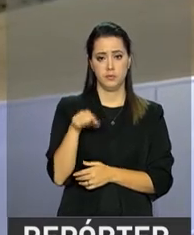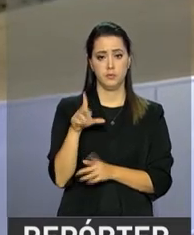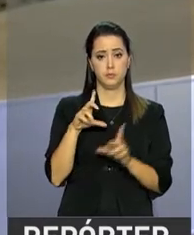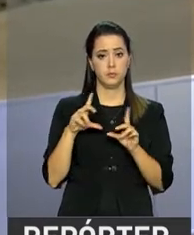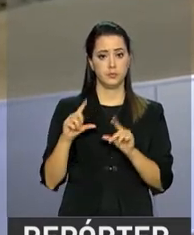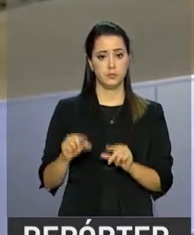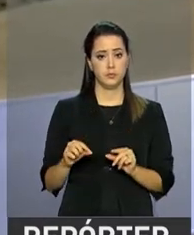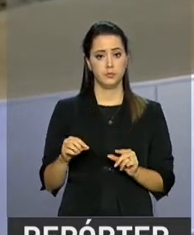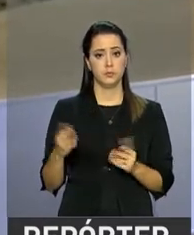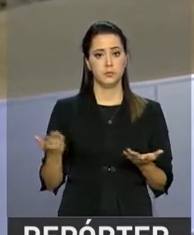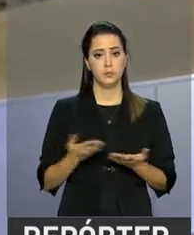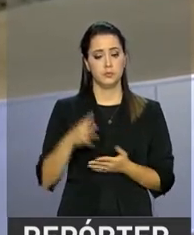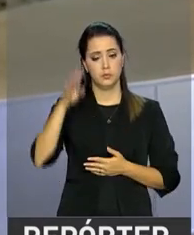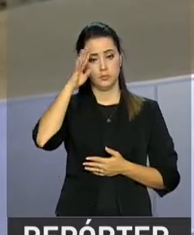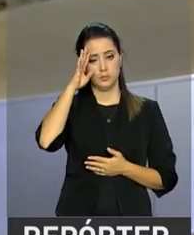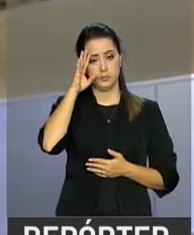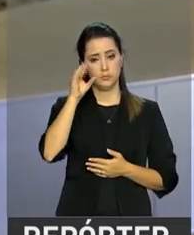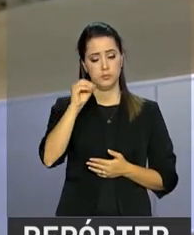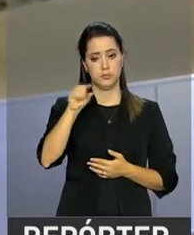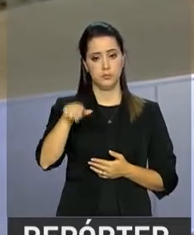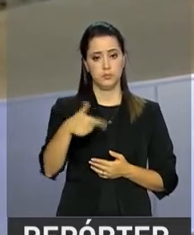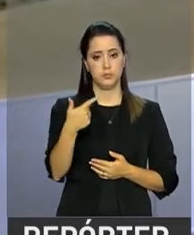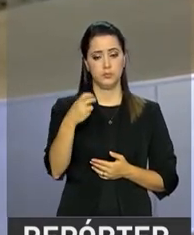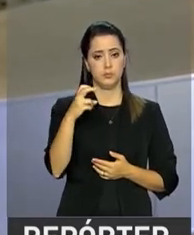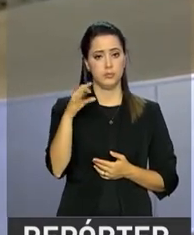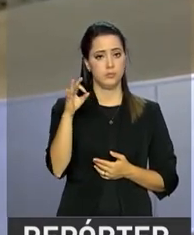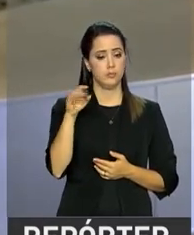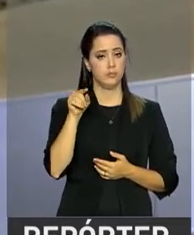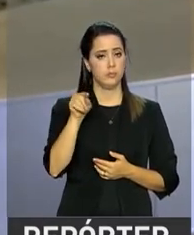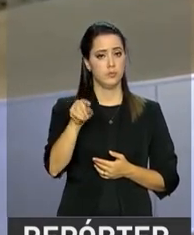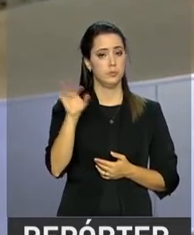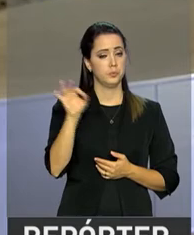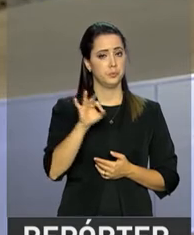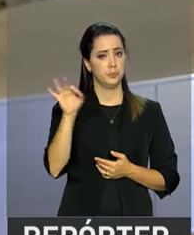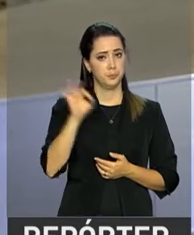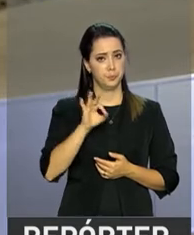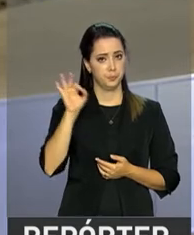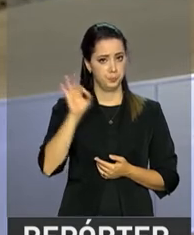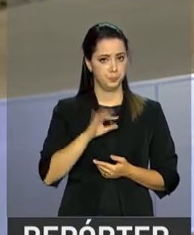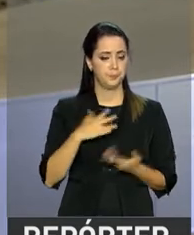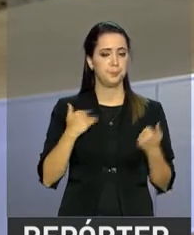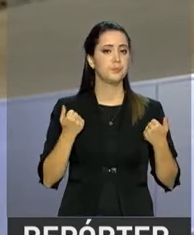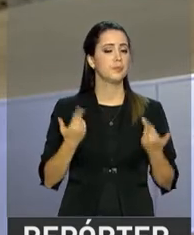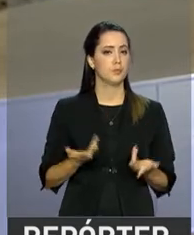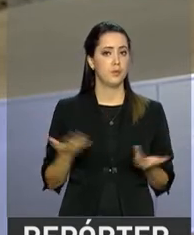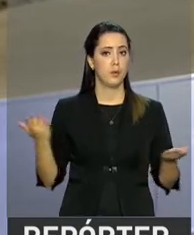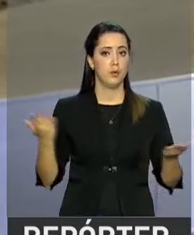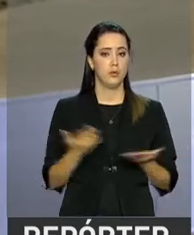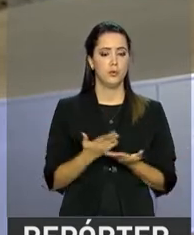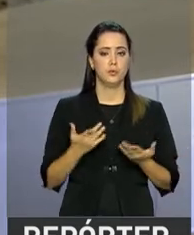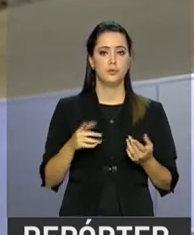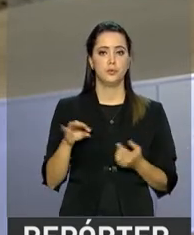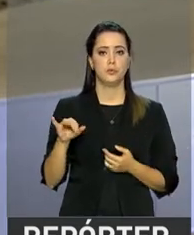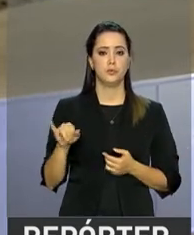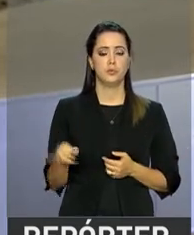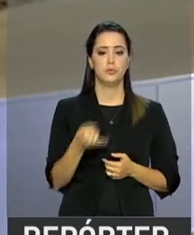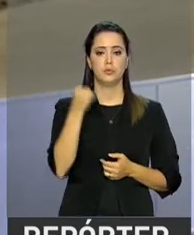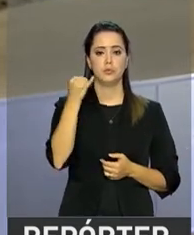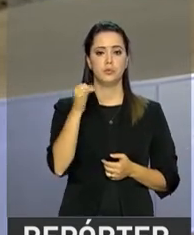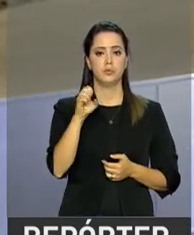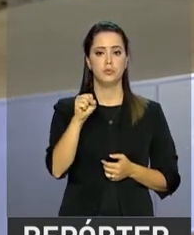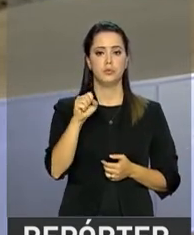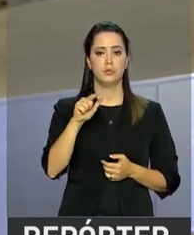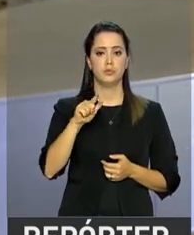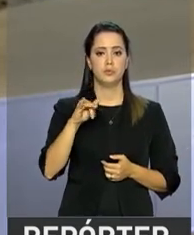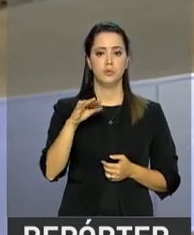a queda desta quarta feira foi de 0,25 ponto percentual como você falou a atual taxa selic no brasil